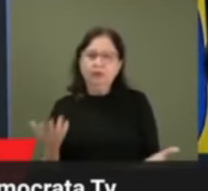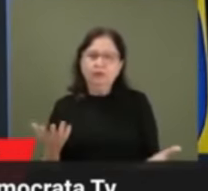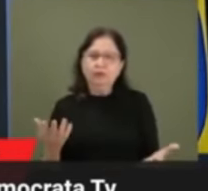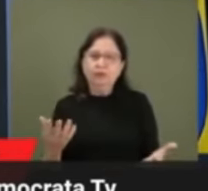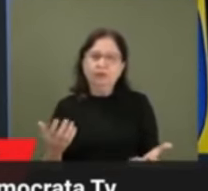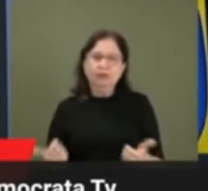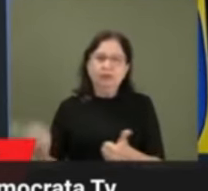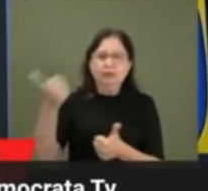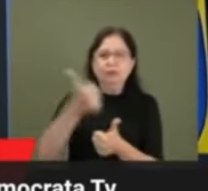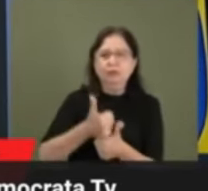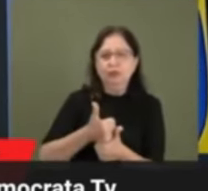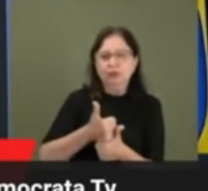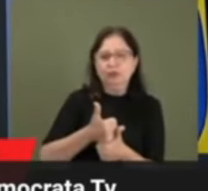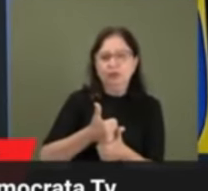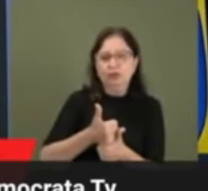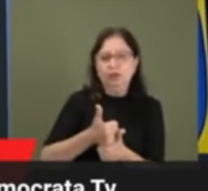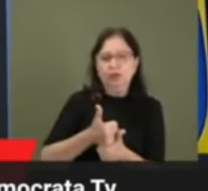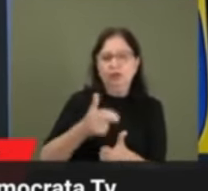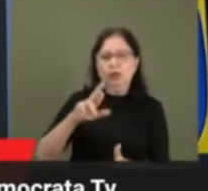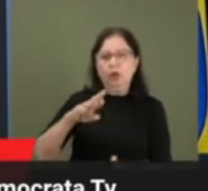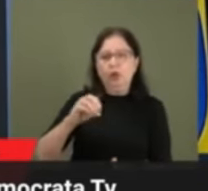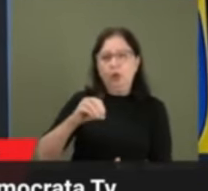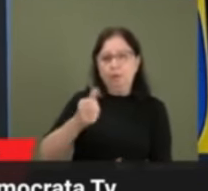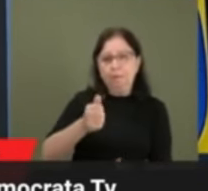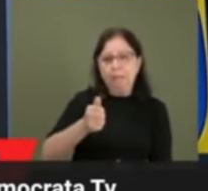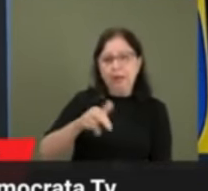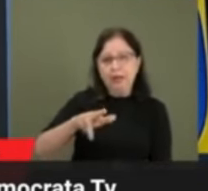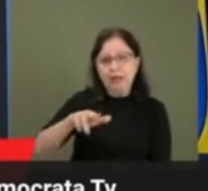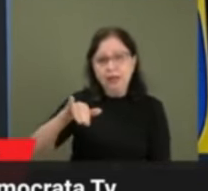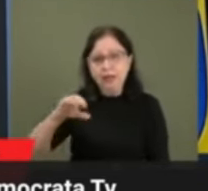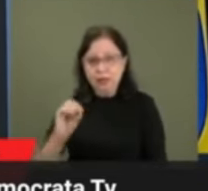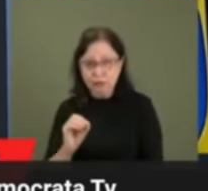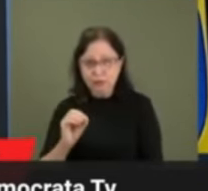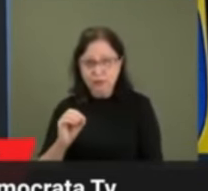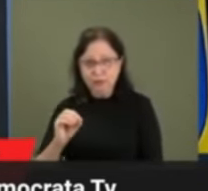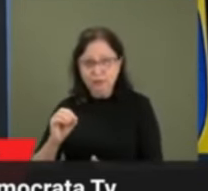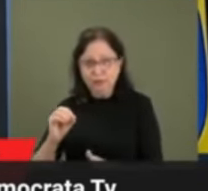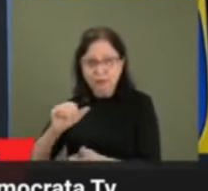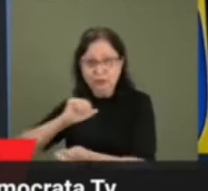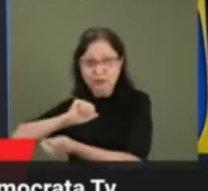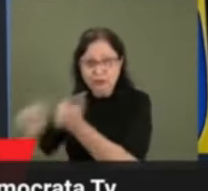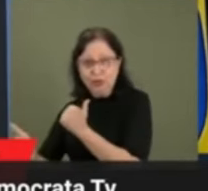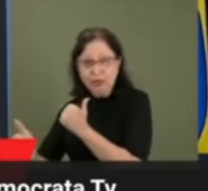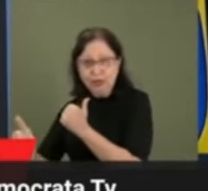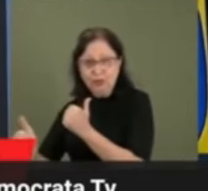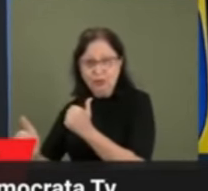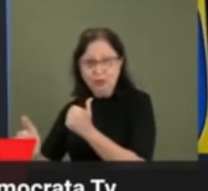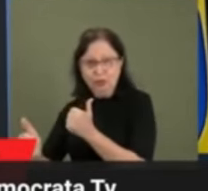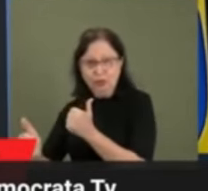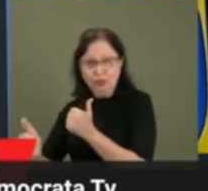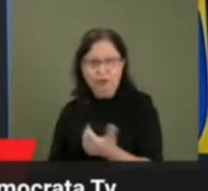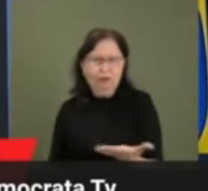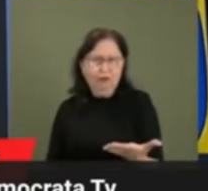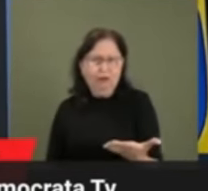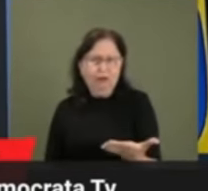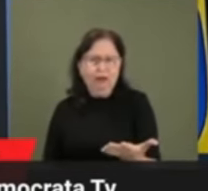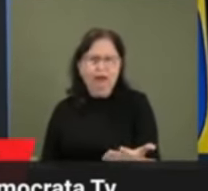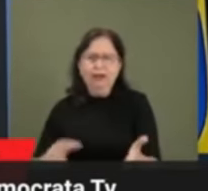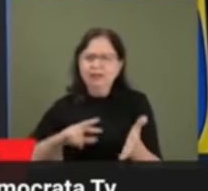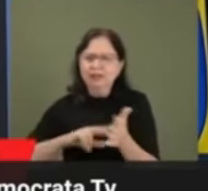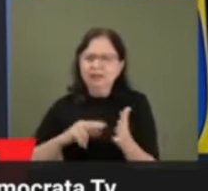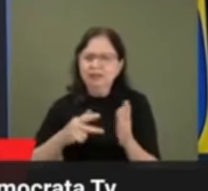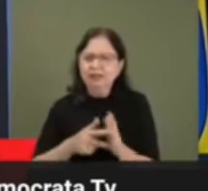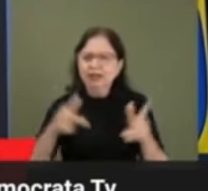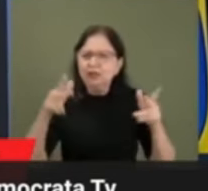coisa no seu lugar bom então esses Fantasy esports não carregam um game no nome de sua própria Associação deve